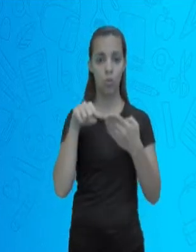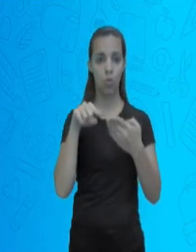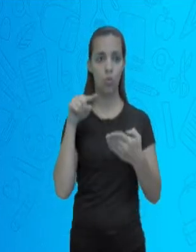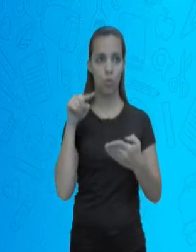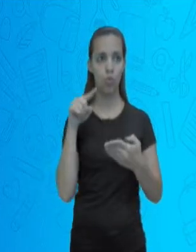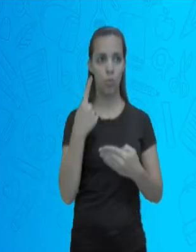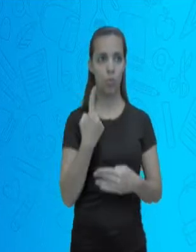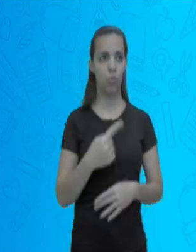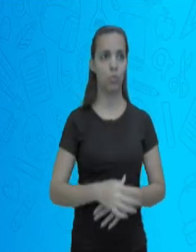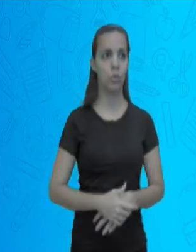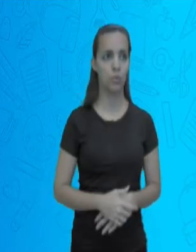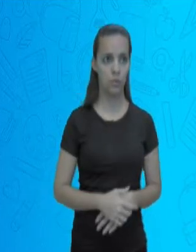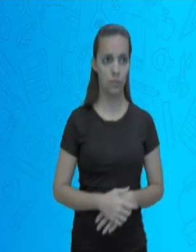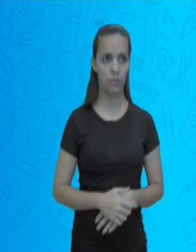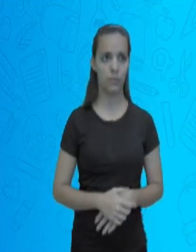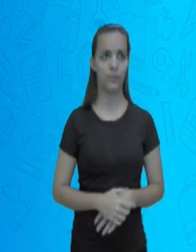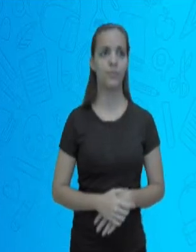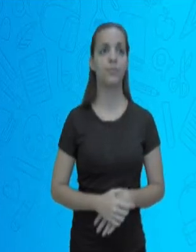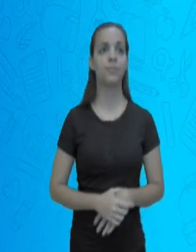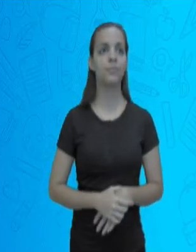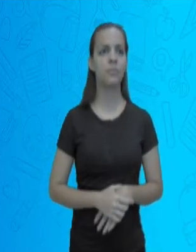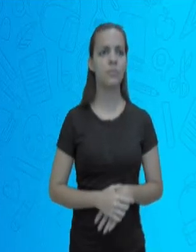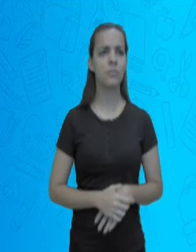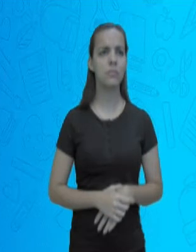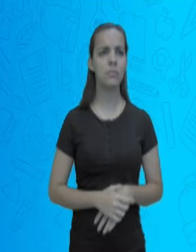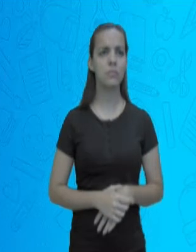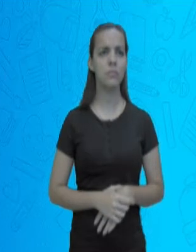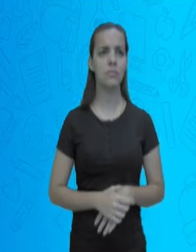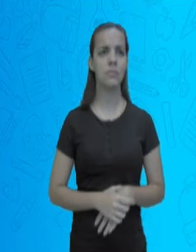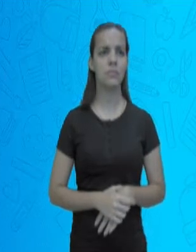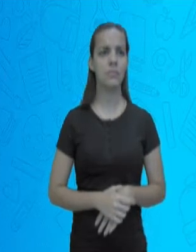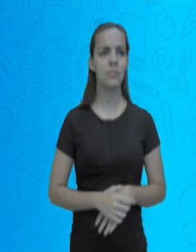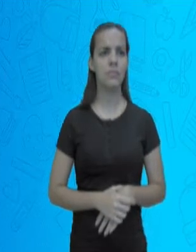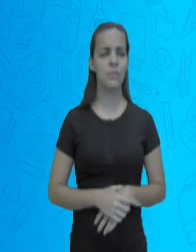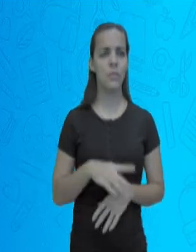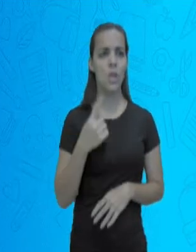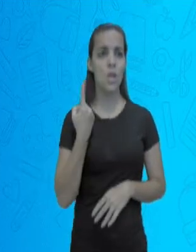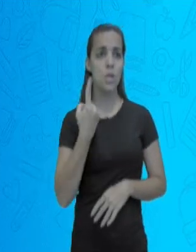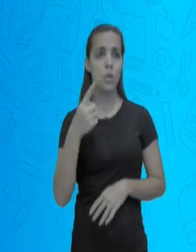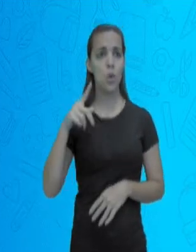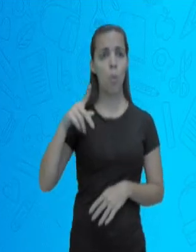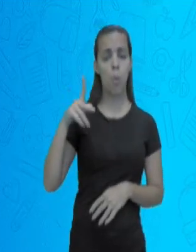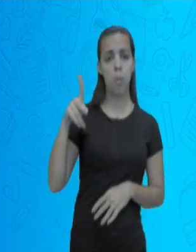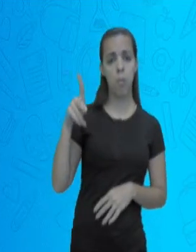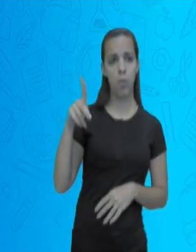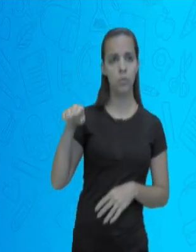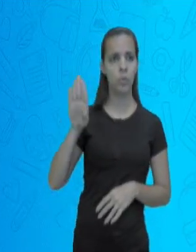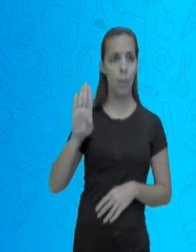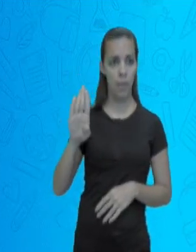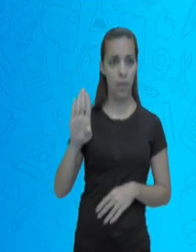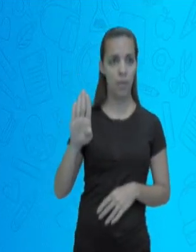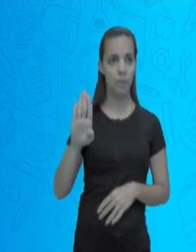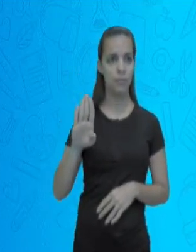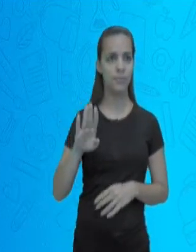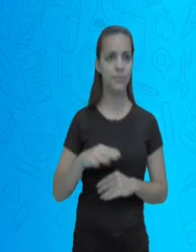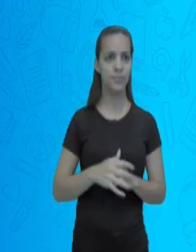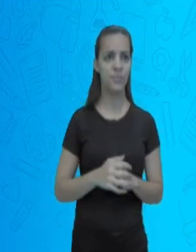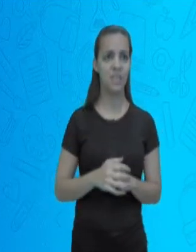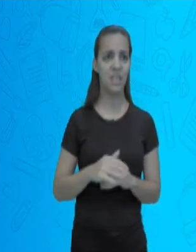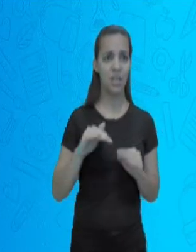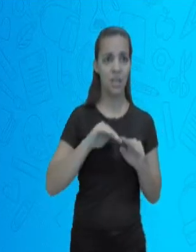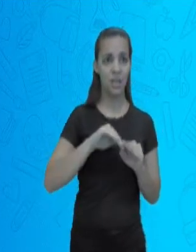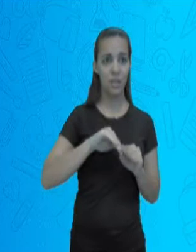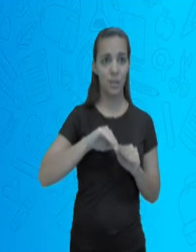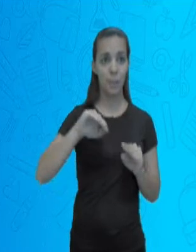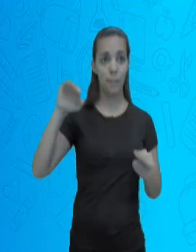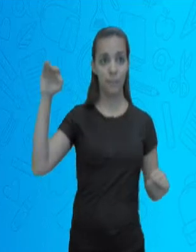seja, se estiverem alinhados. Então, se, por exemplo, se o ponto P não estivesse aqui neste segmento de reta,